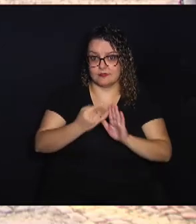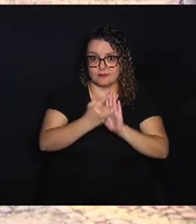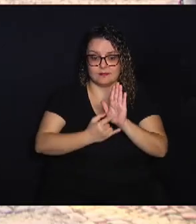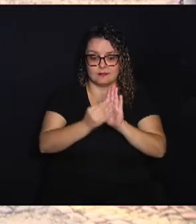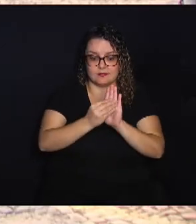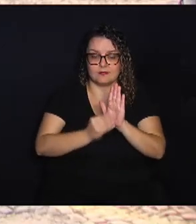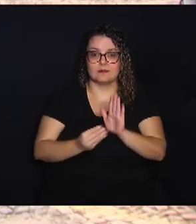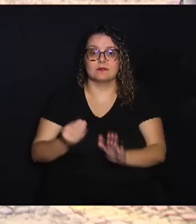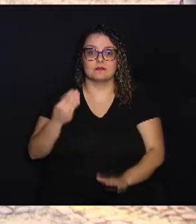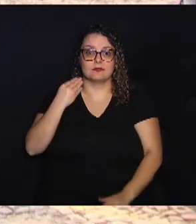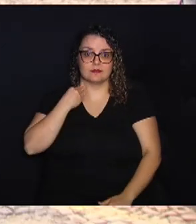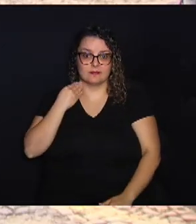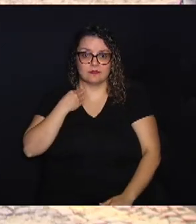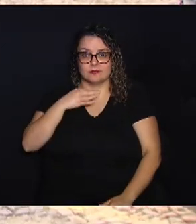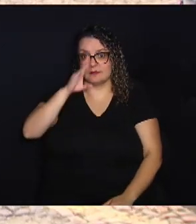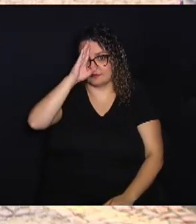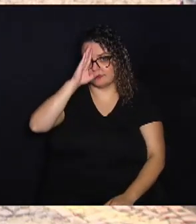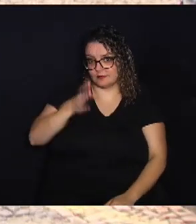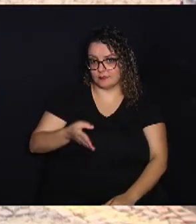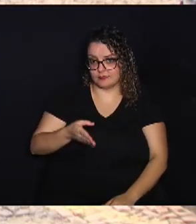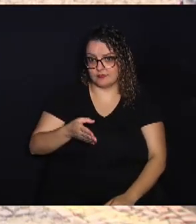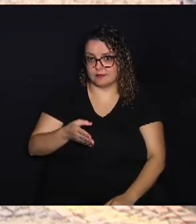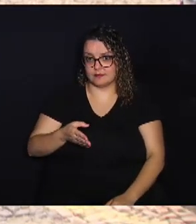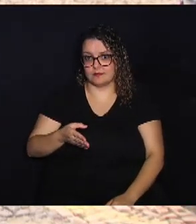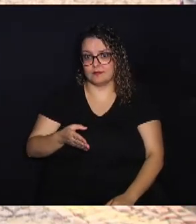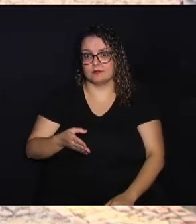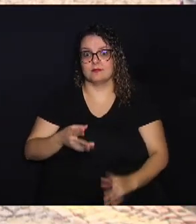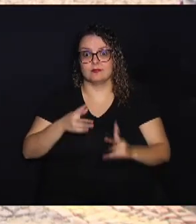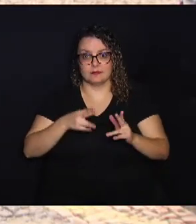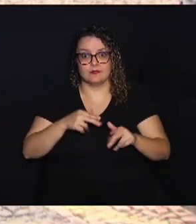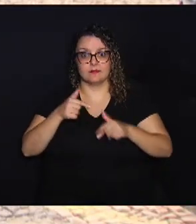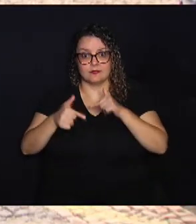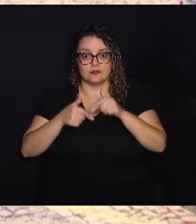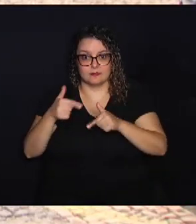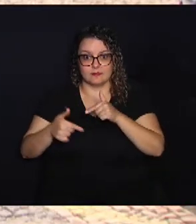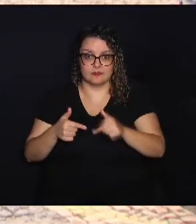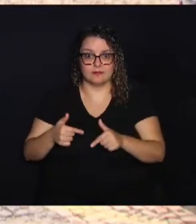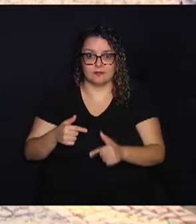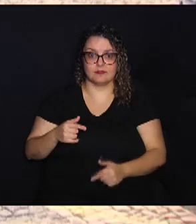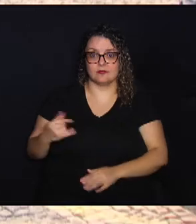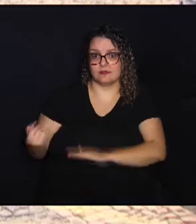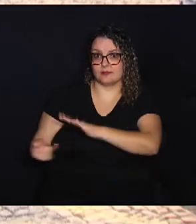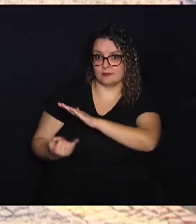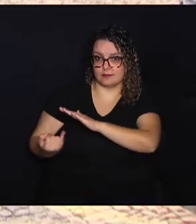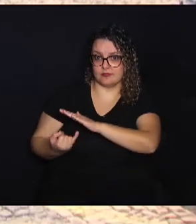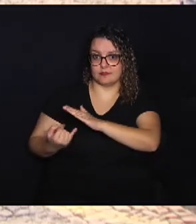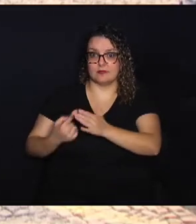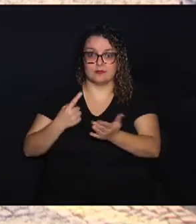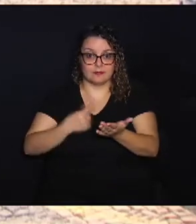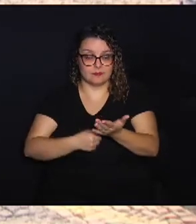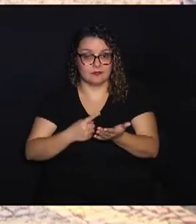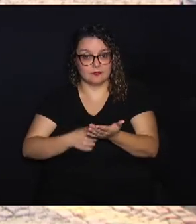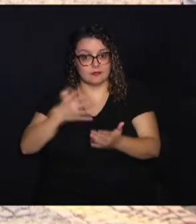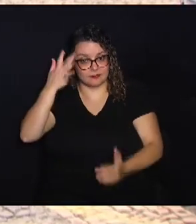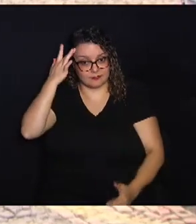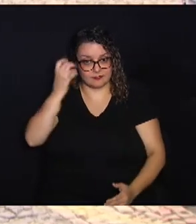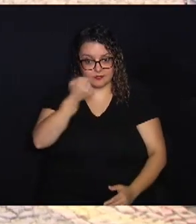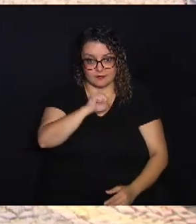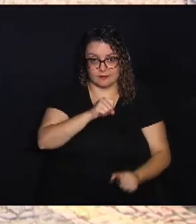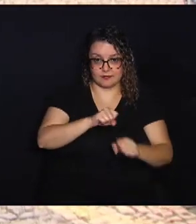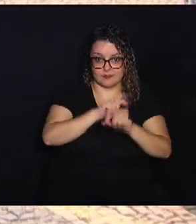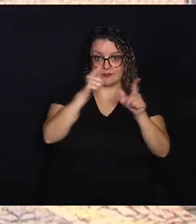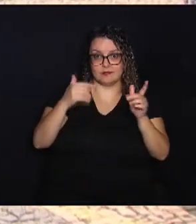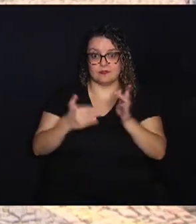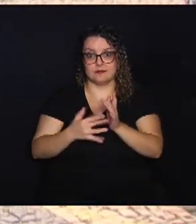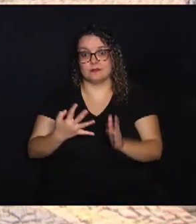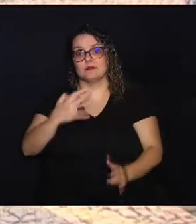por exemplo, principalmente no caso de trabalhadores informais, confirmando então amanhã das 8 da manhã até as